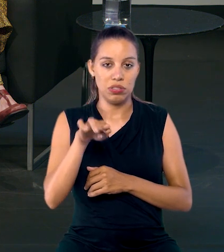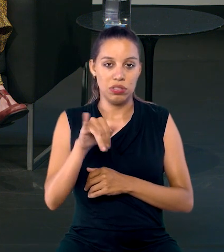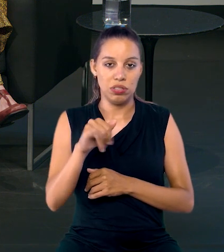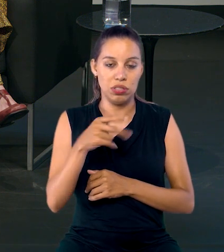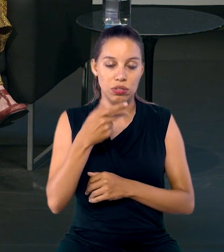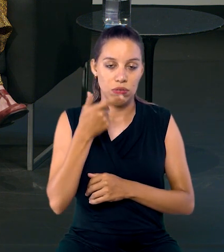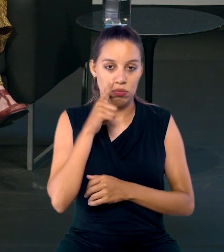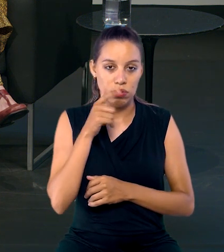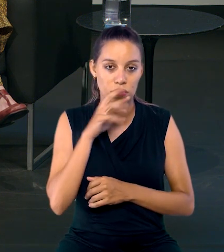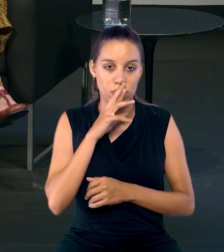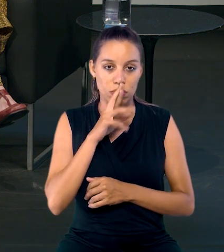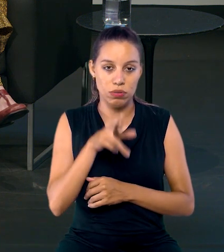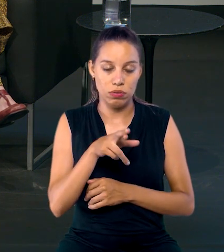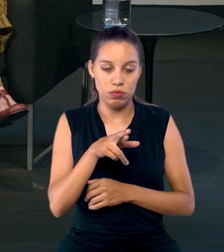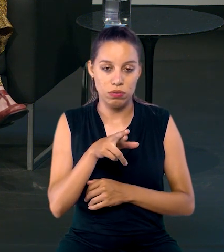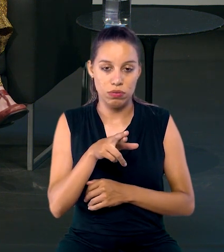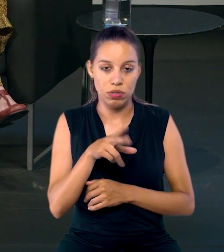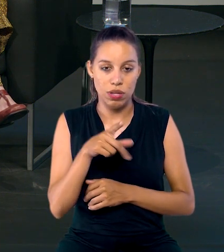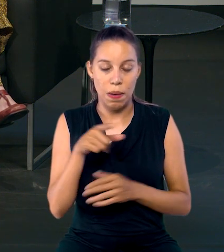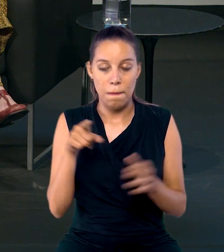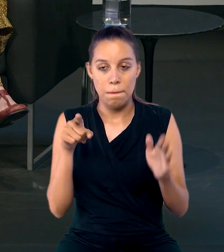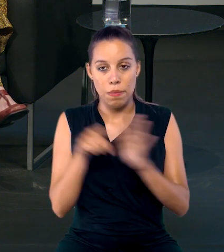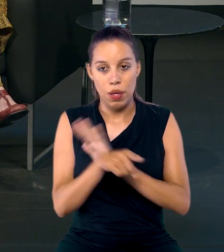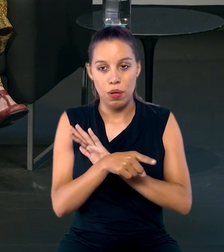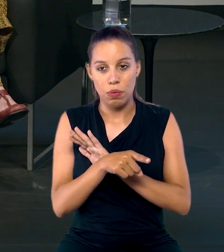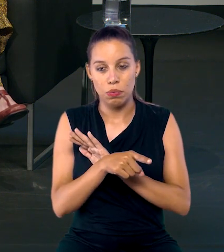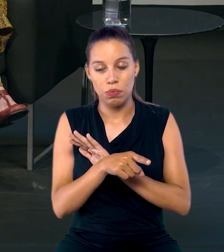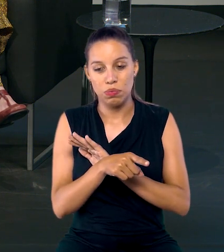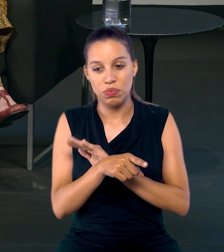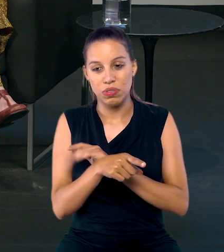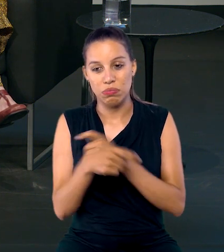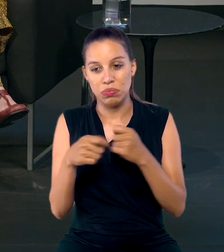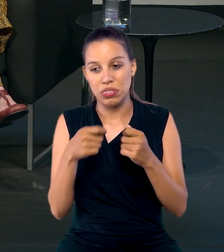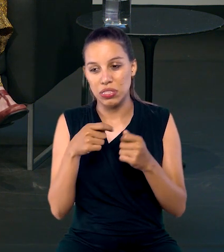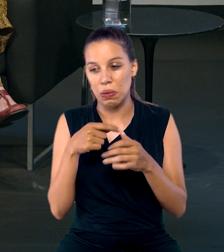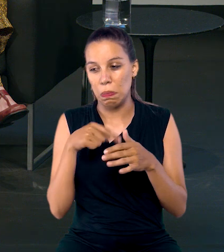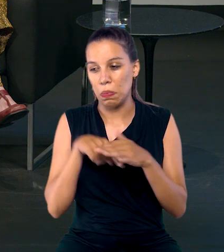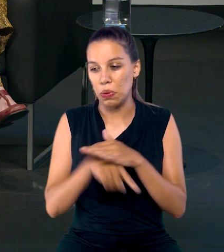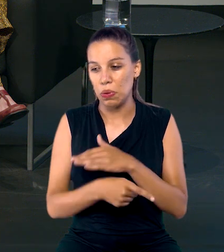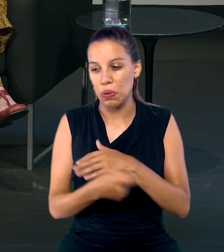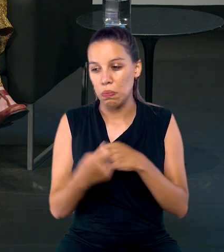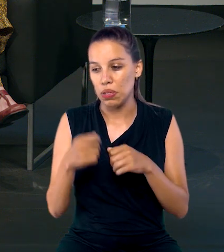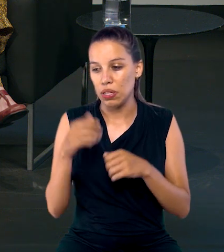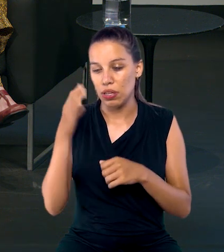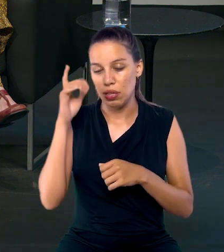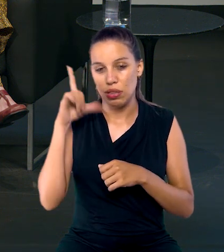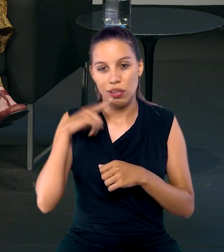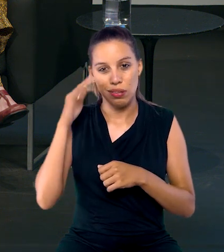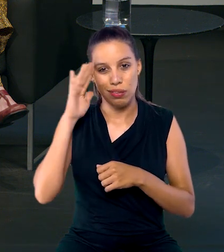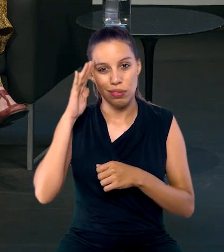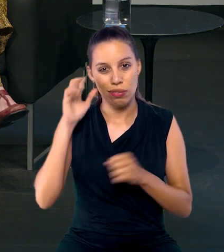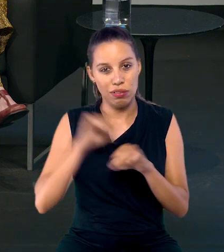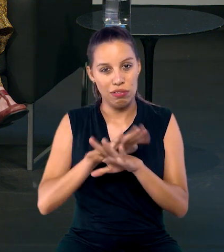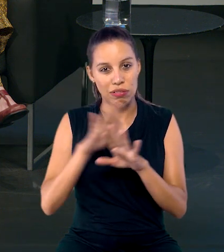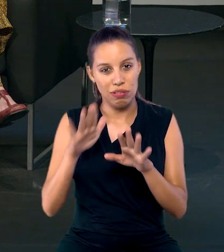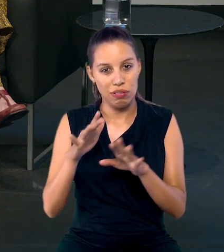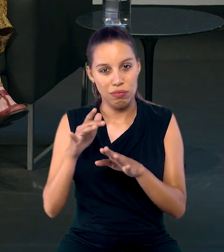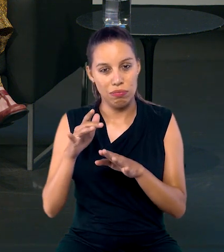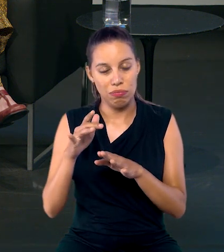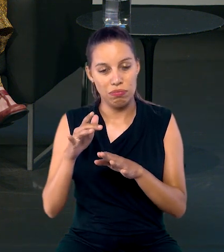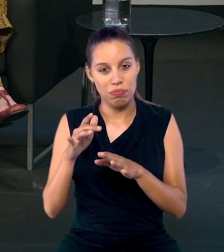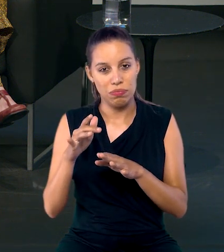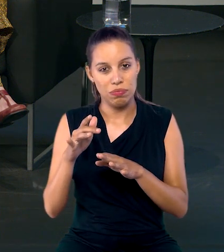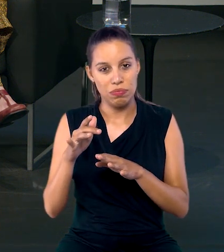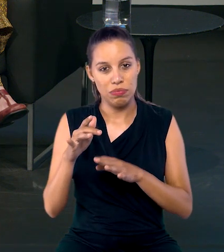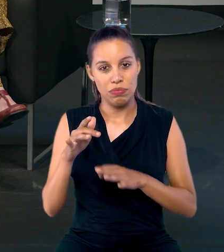consegue responder. Eu acho que é uma pergunta muito específica, precisava ter mais entendimento do contexto